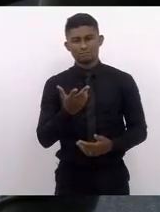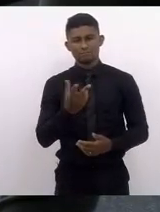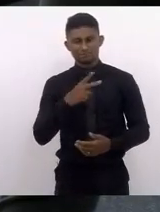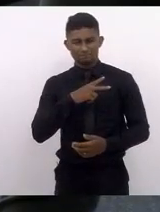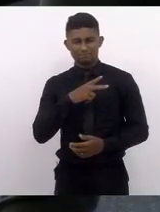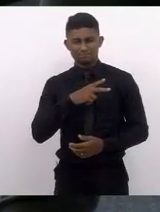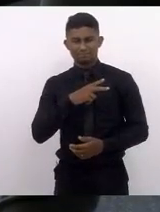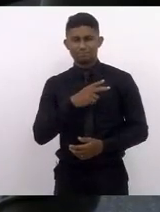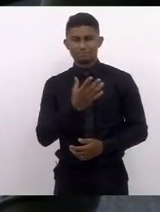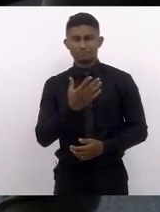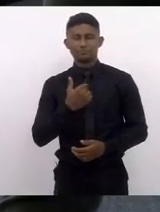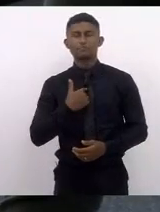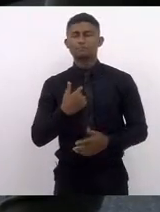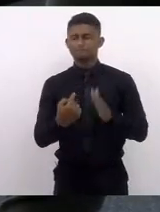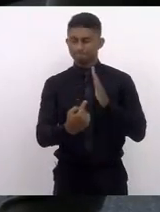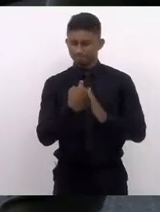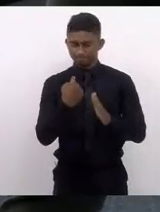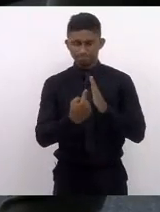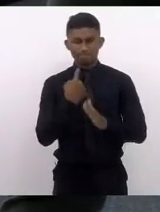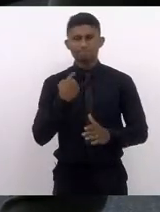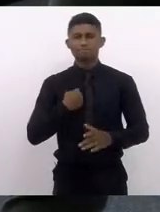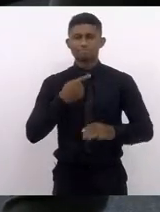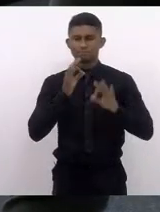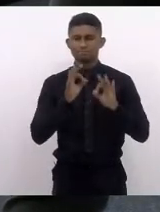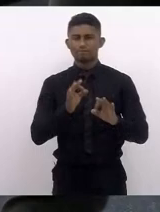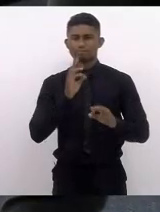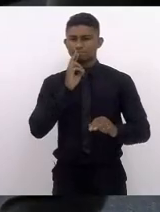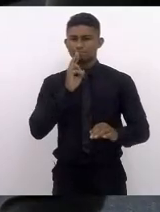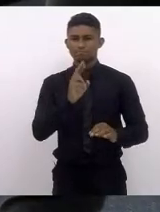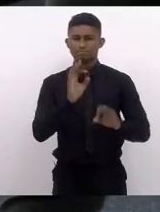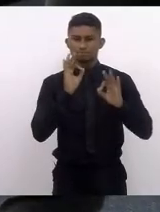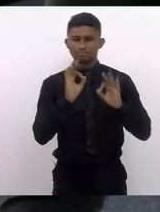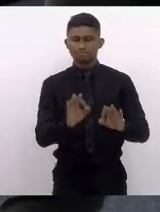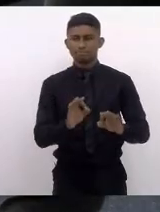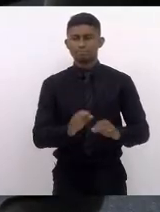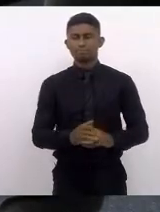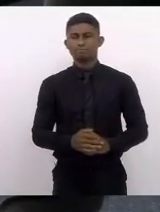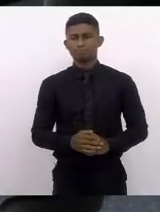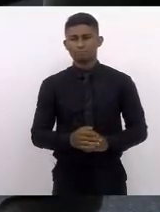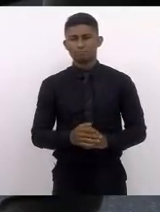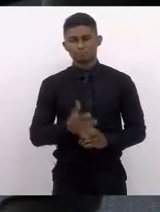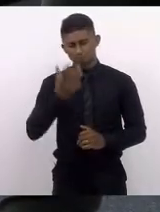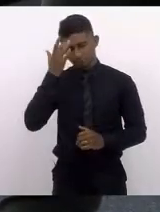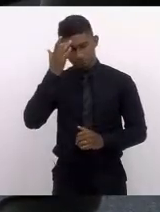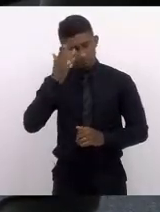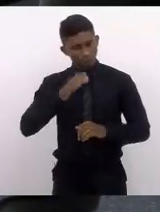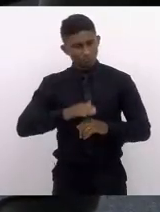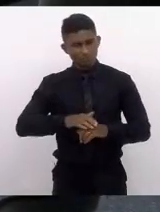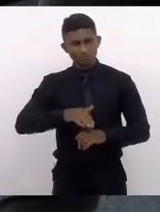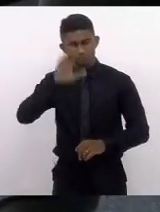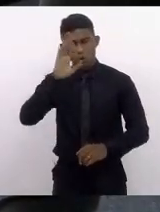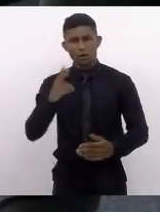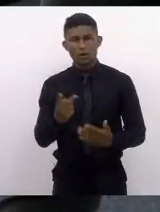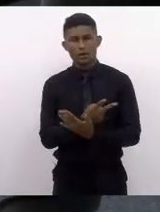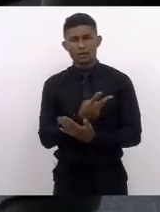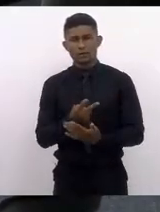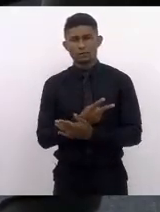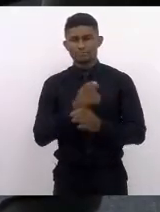vezes me perguntarem eu vou dizer que foi um Talvez o maior equívoco